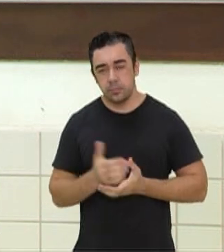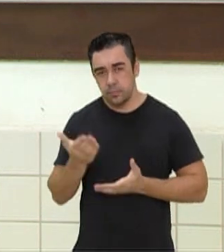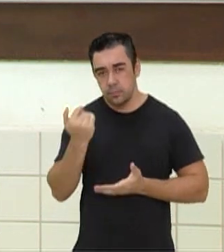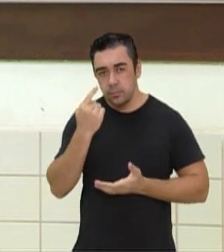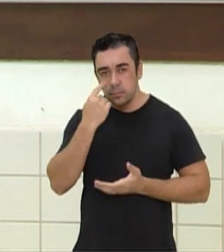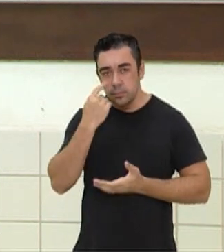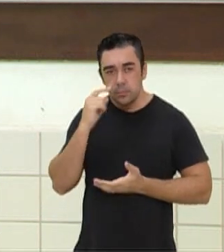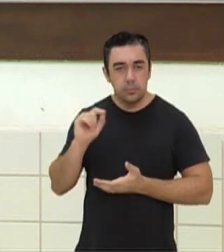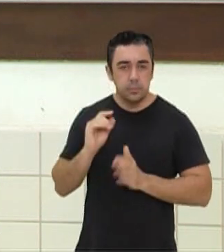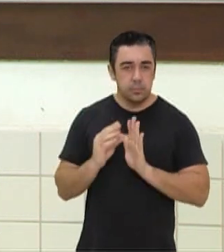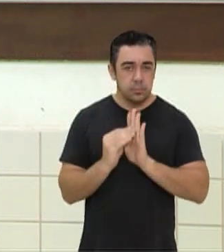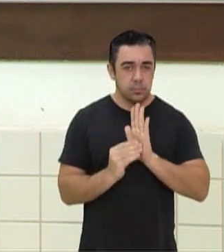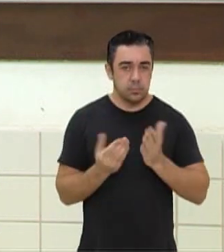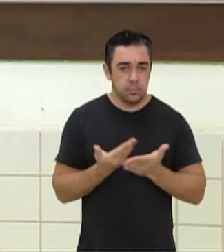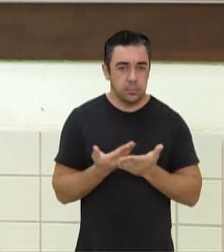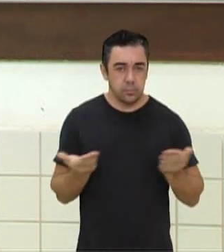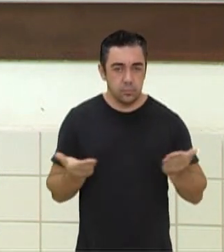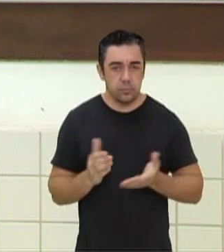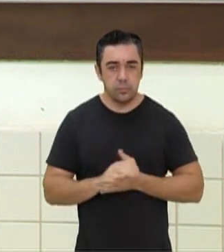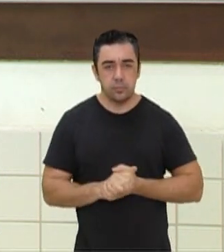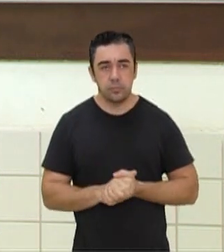verificar qual o conteúdo da aula de hoje?